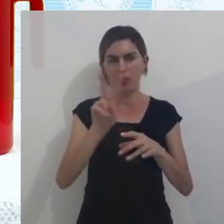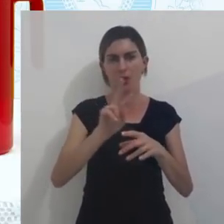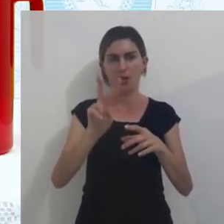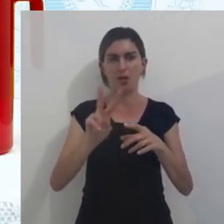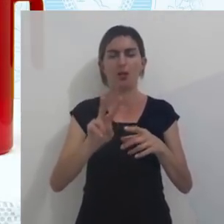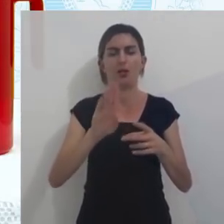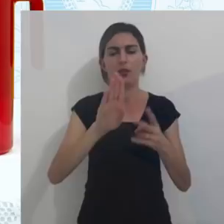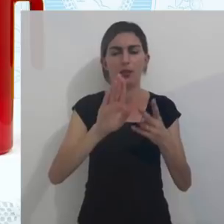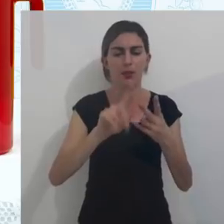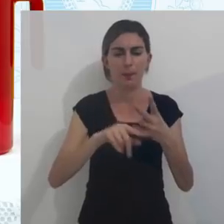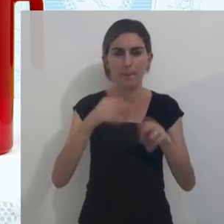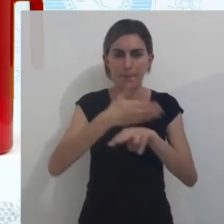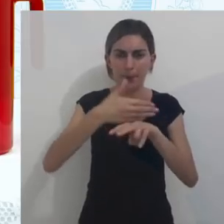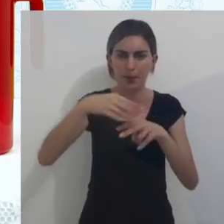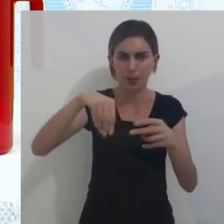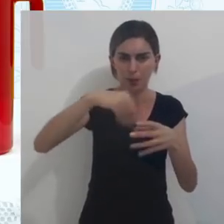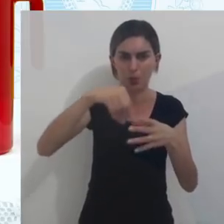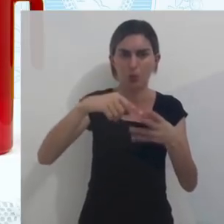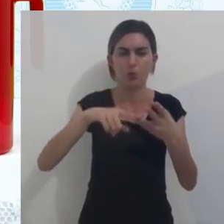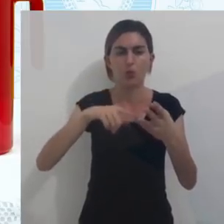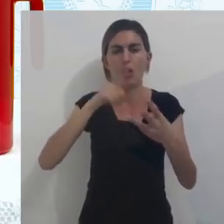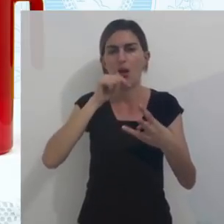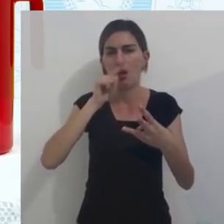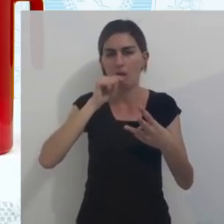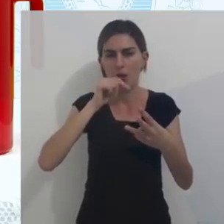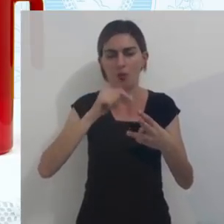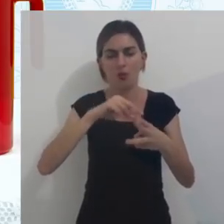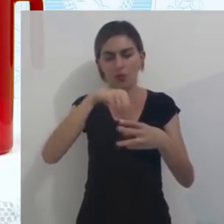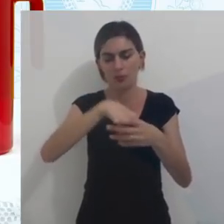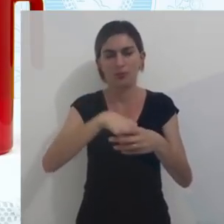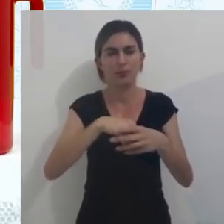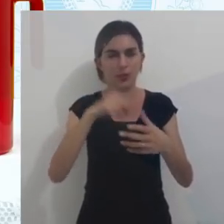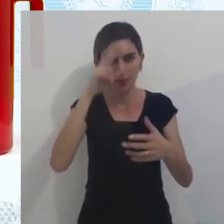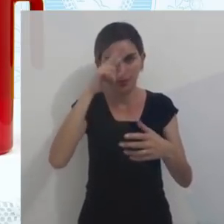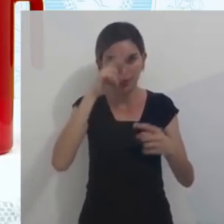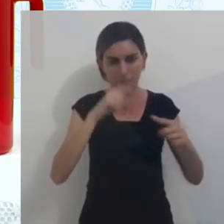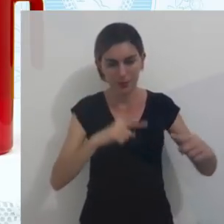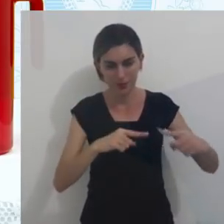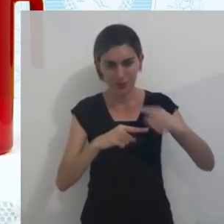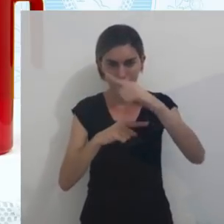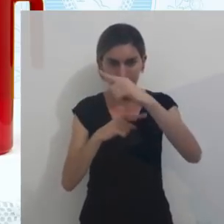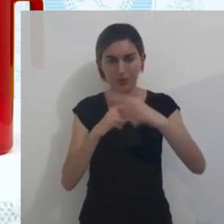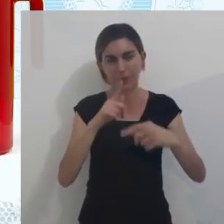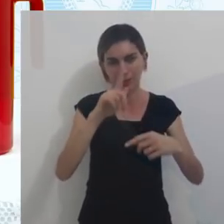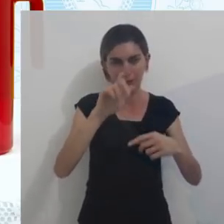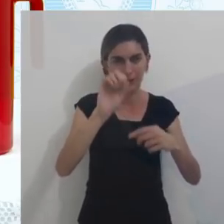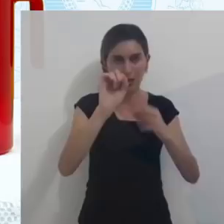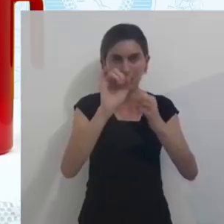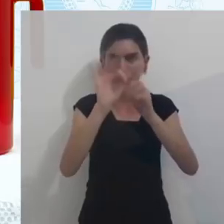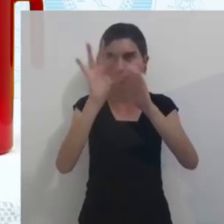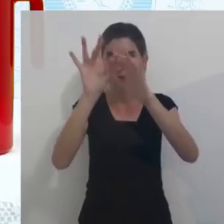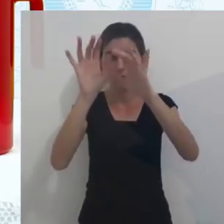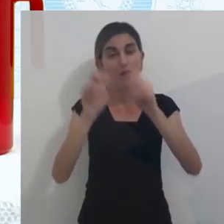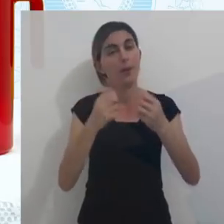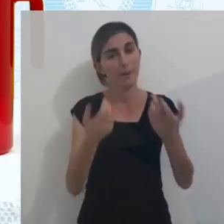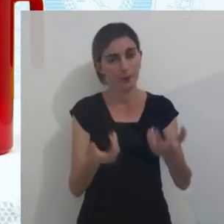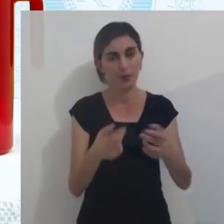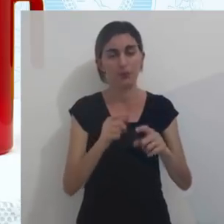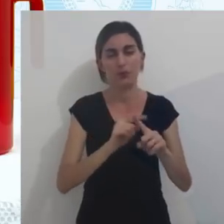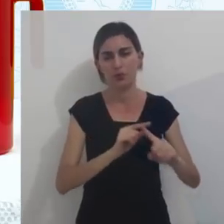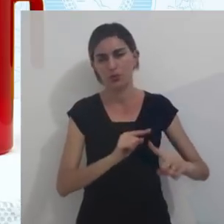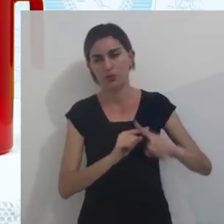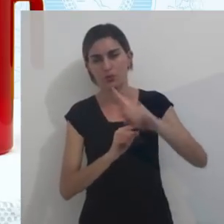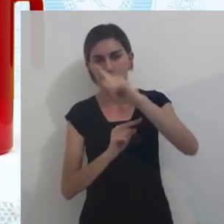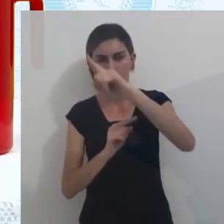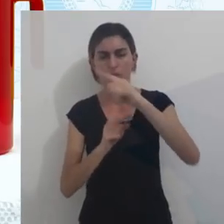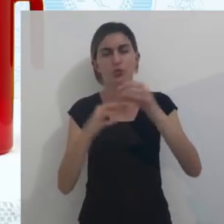vinagre, bicarbonato, água, só que aí, lembram daquela setinha que é o gás que vai subir? Pronto, essa setinha